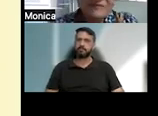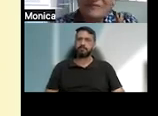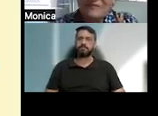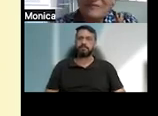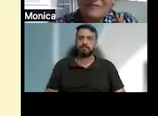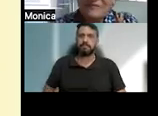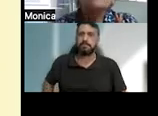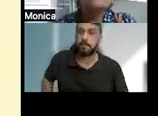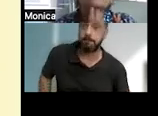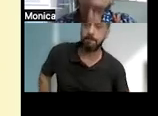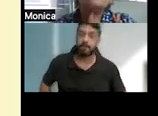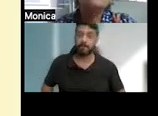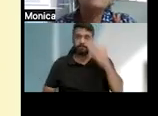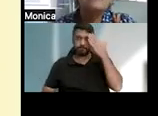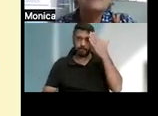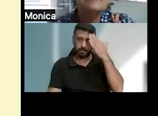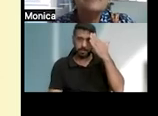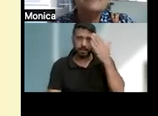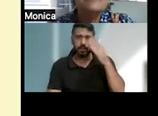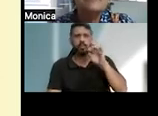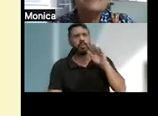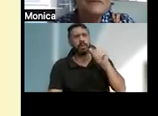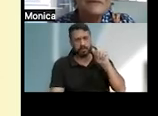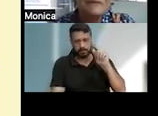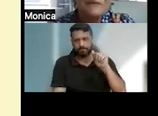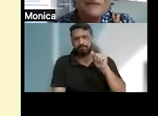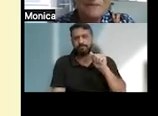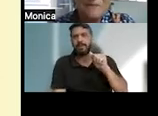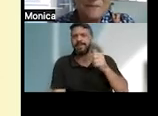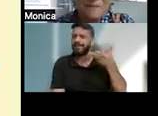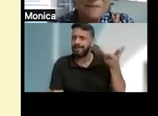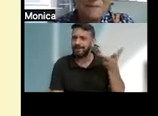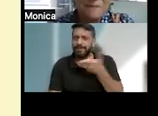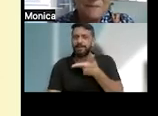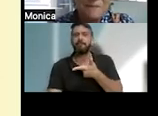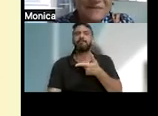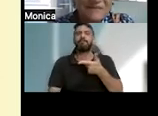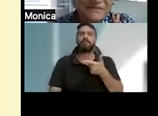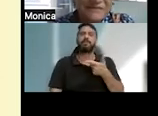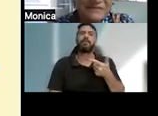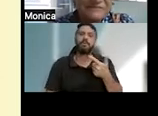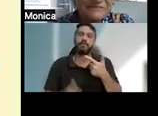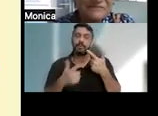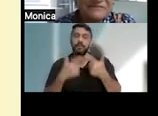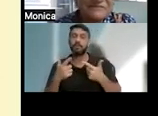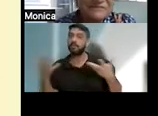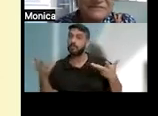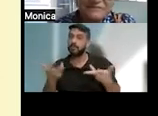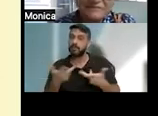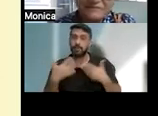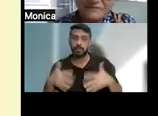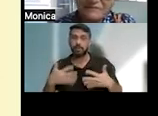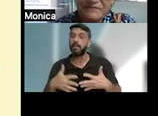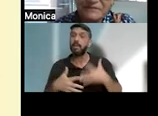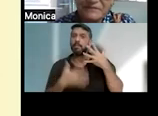Muito obrigada, Mônica, excelente. Eu acho esse trabalho fantástico, assim, porque atrai os